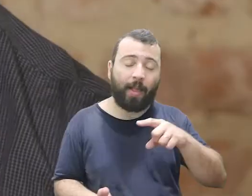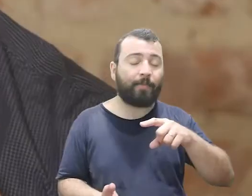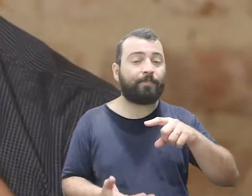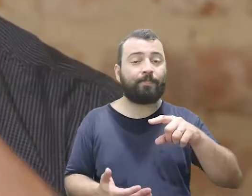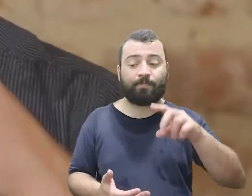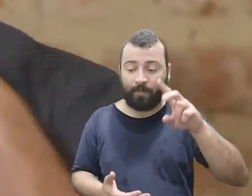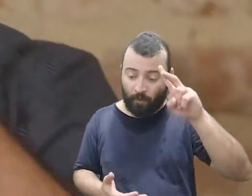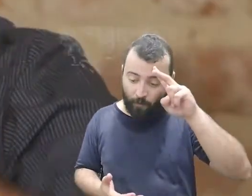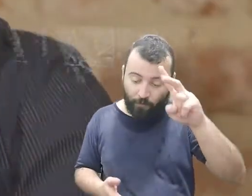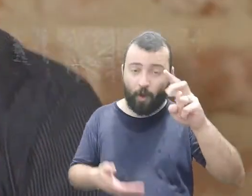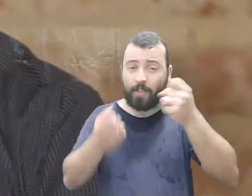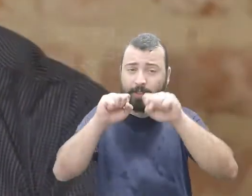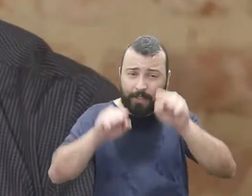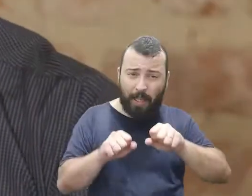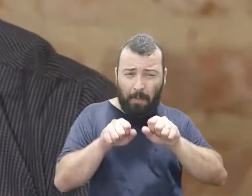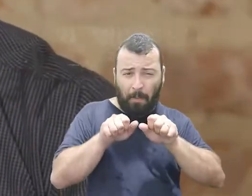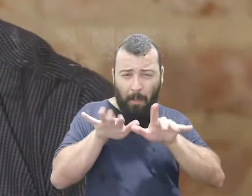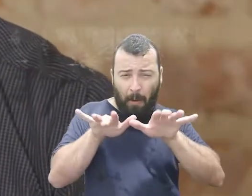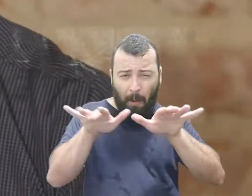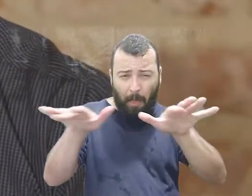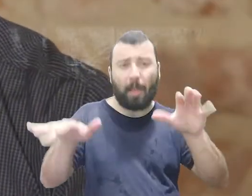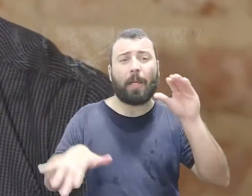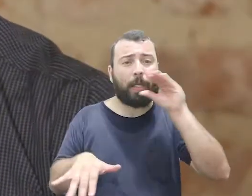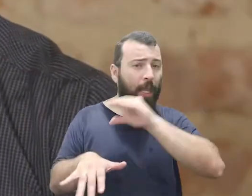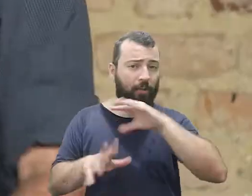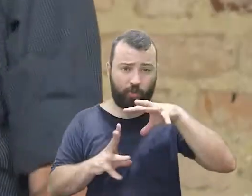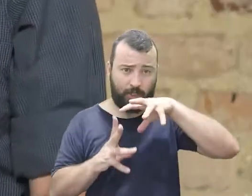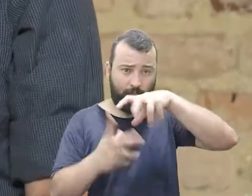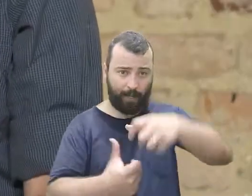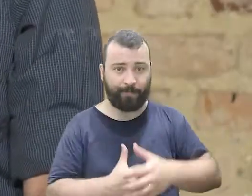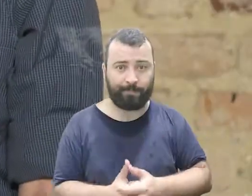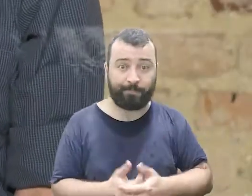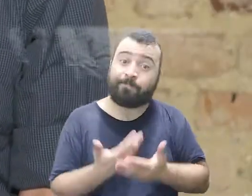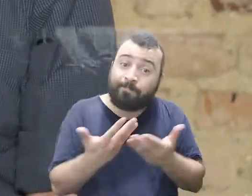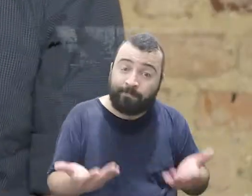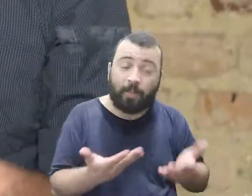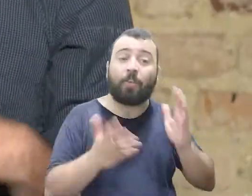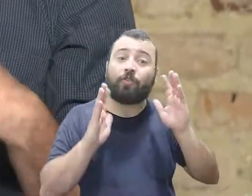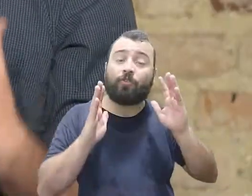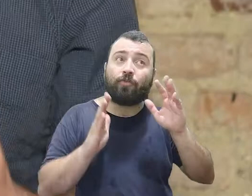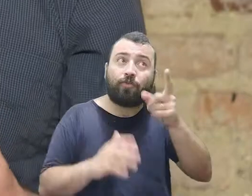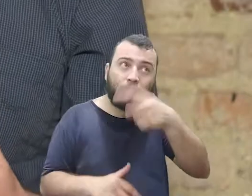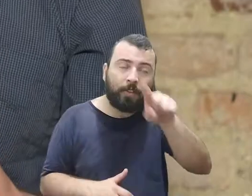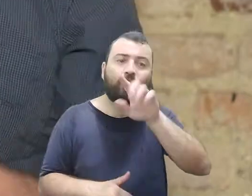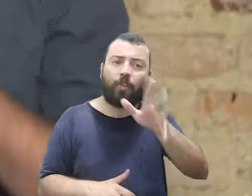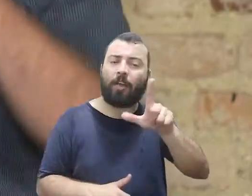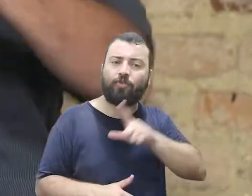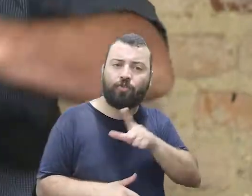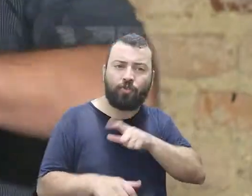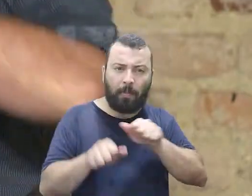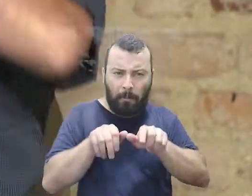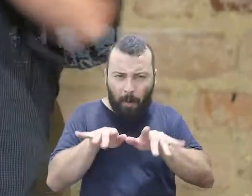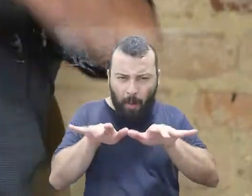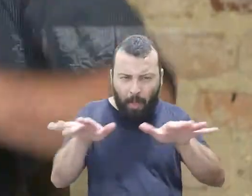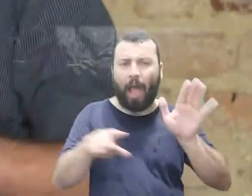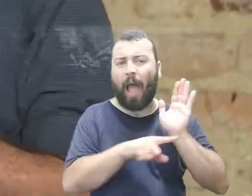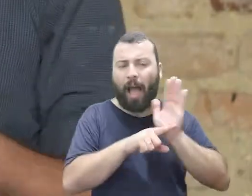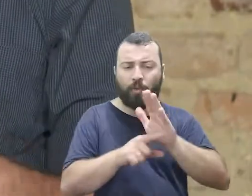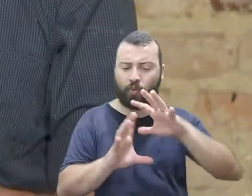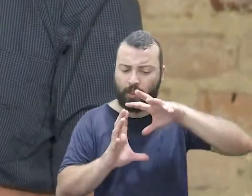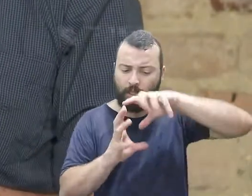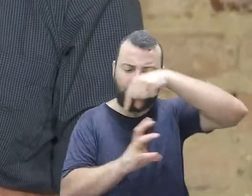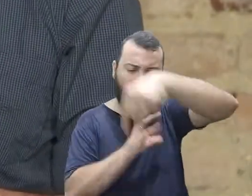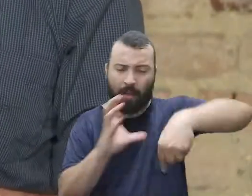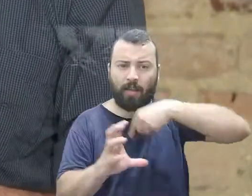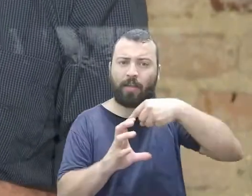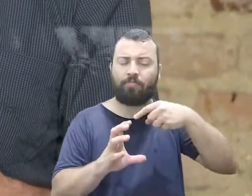dos grandes sistemas de distribuição de calor na superfície da Terra. Bom, uma vez que você tem essa circulação que ajuda a homogeneizar a